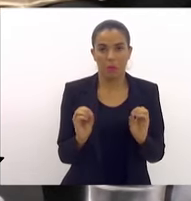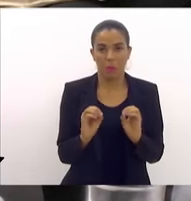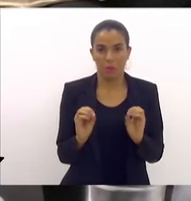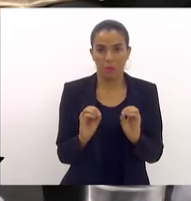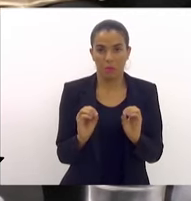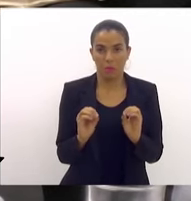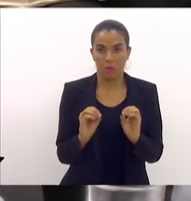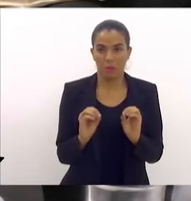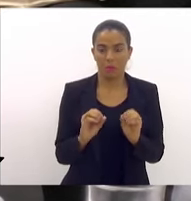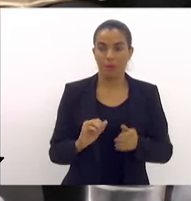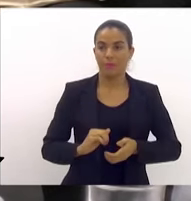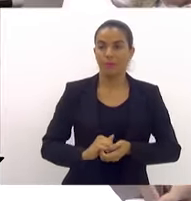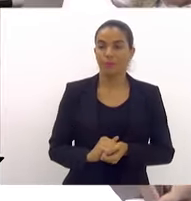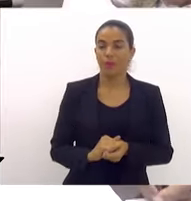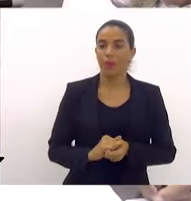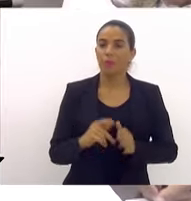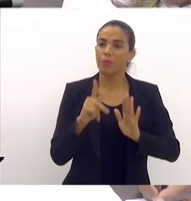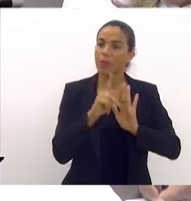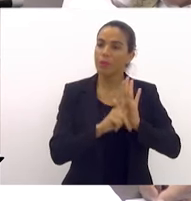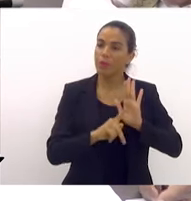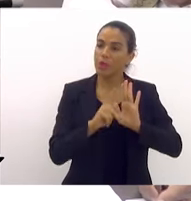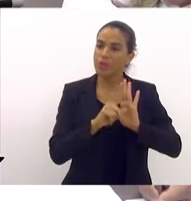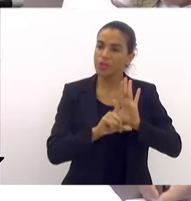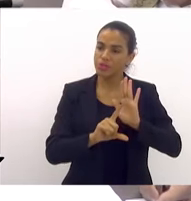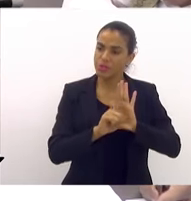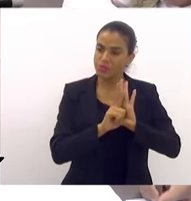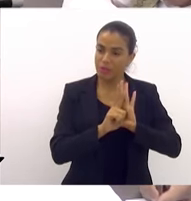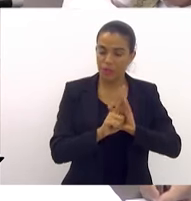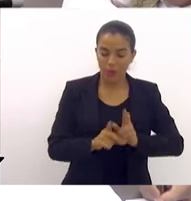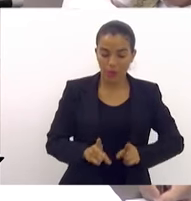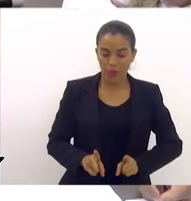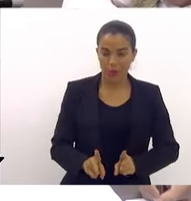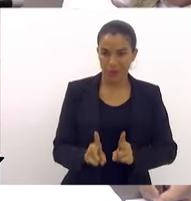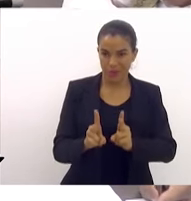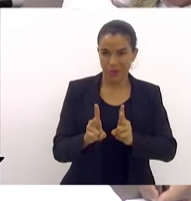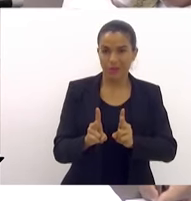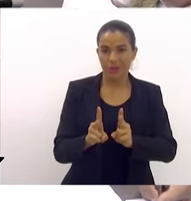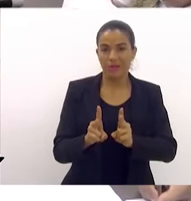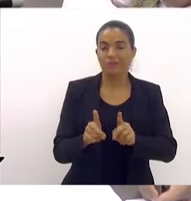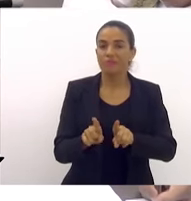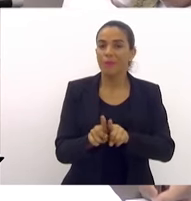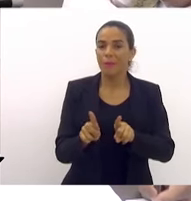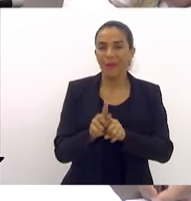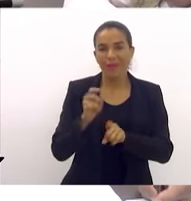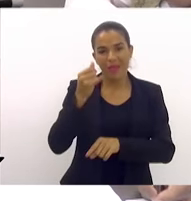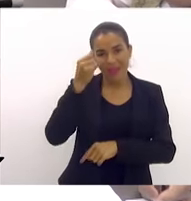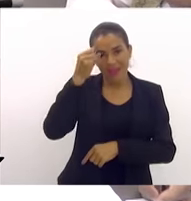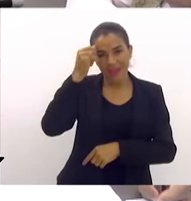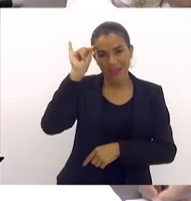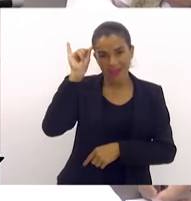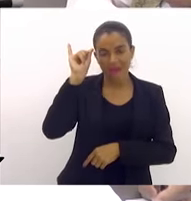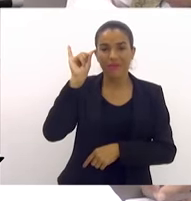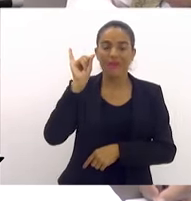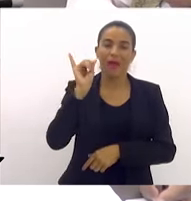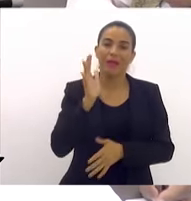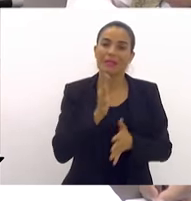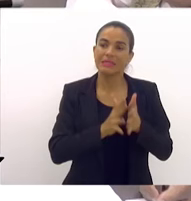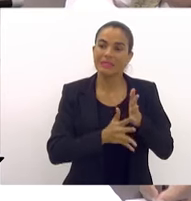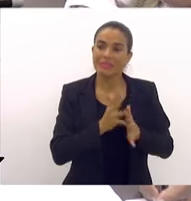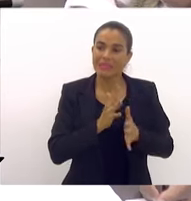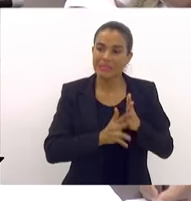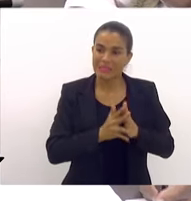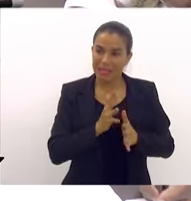encaminhamento para Vossa Excelência. Para o projeto ir à frente, não afrontar a sua lógica